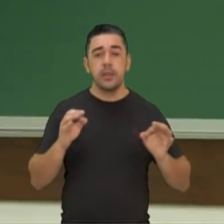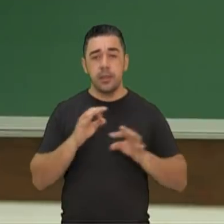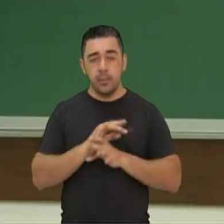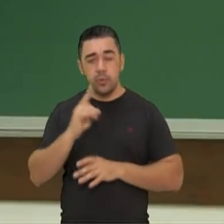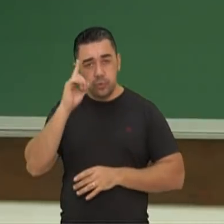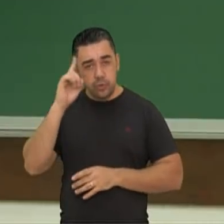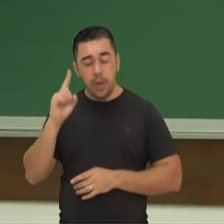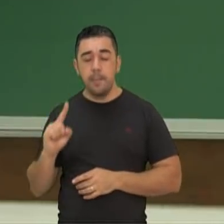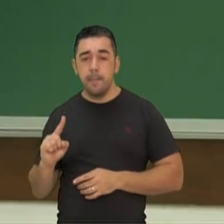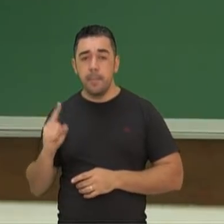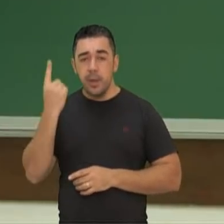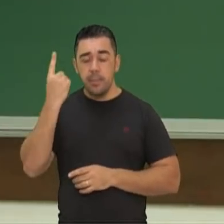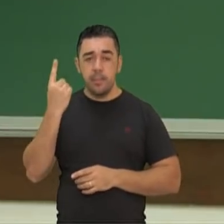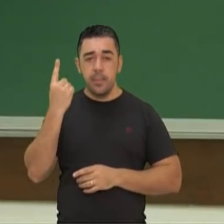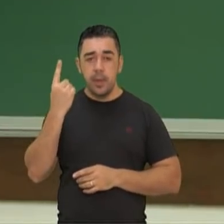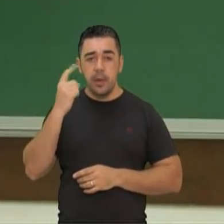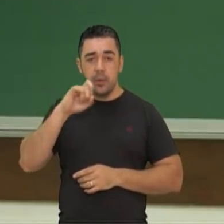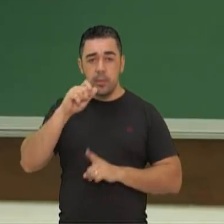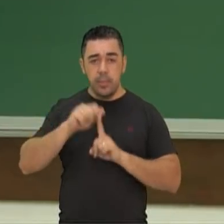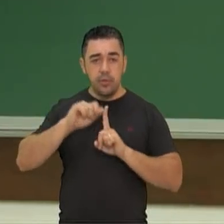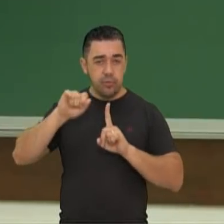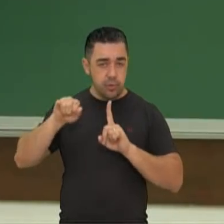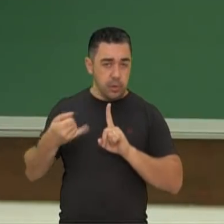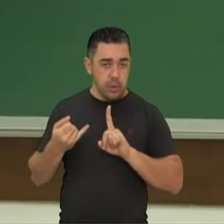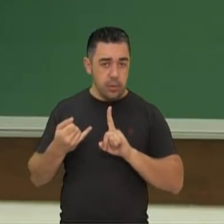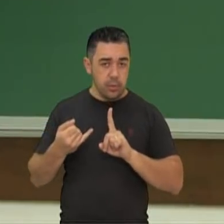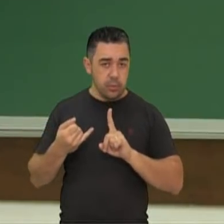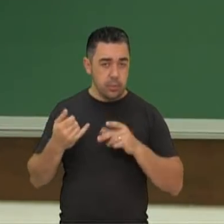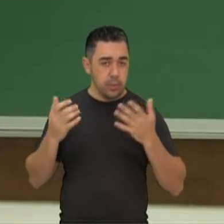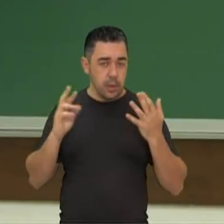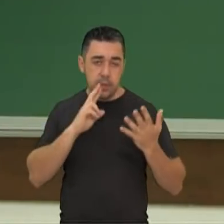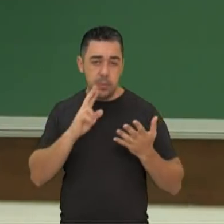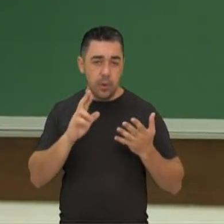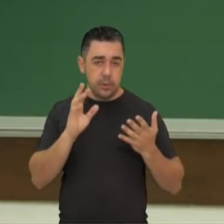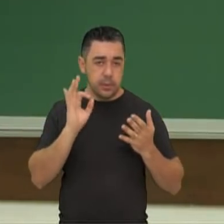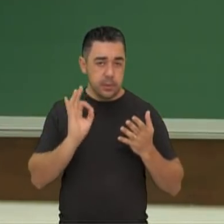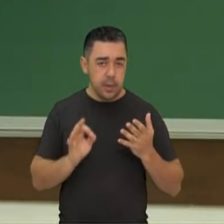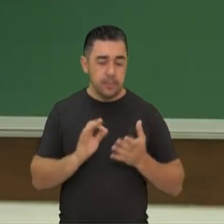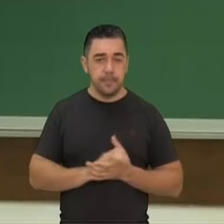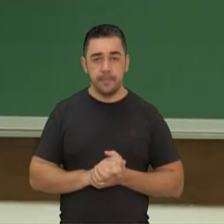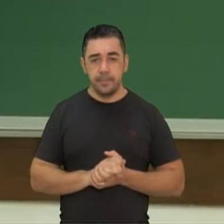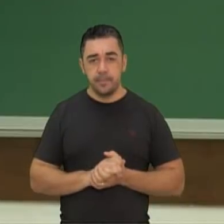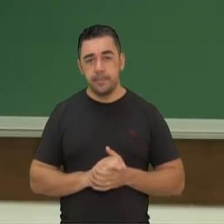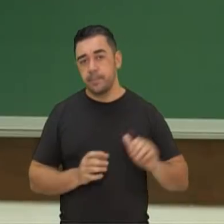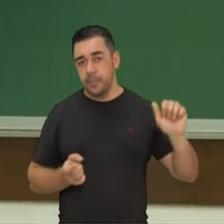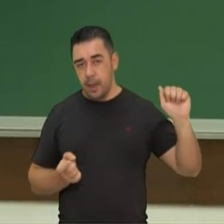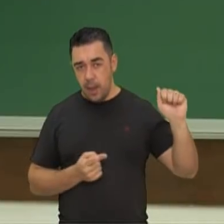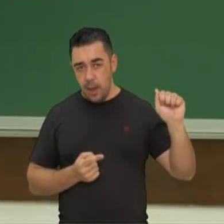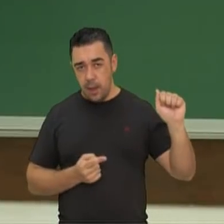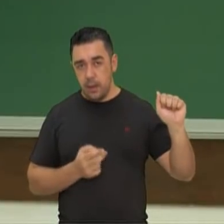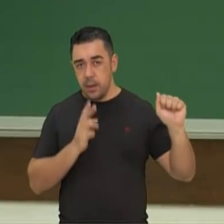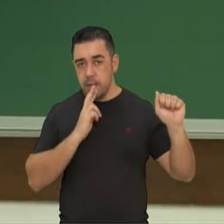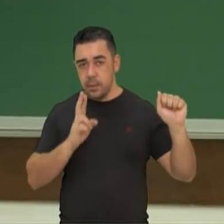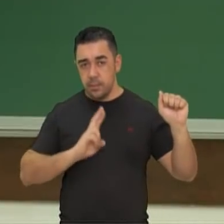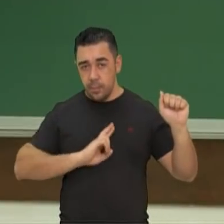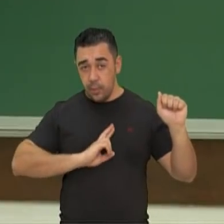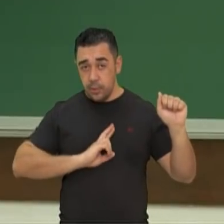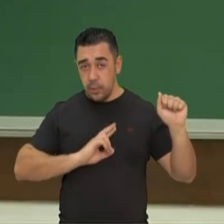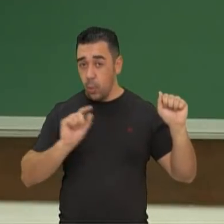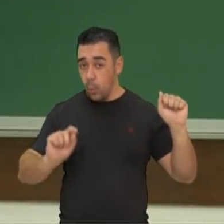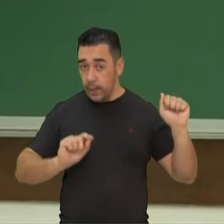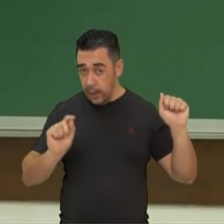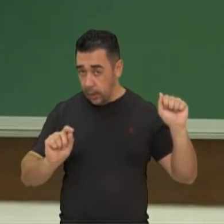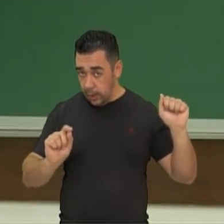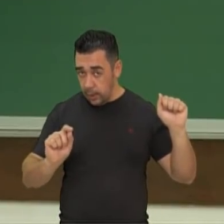dia 1º. Está respondendo quando. Então, na ordem ficou assim. A letra A está nos respondendo o